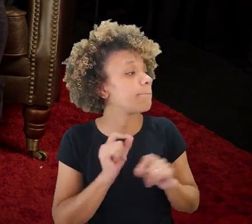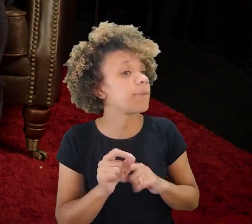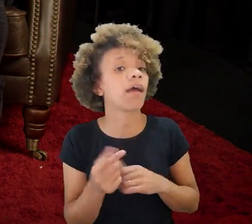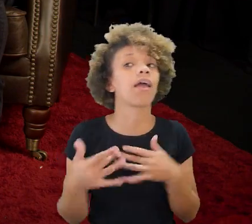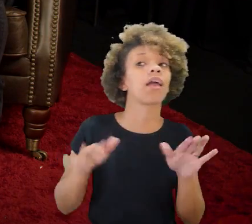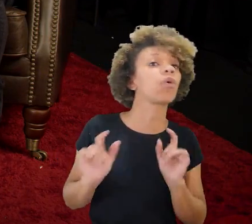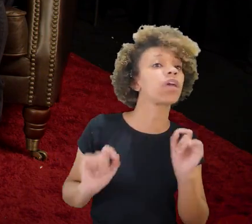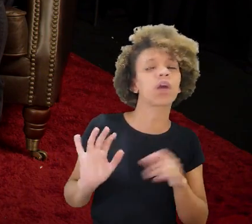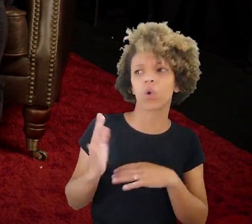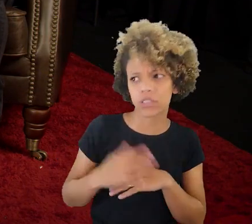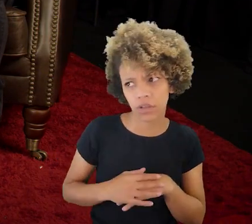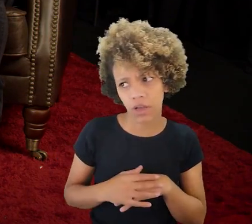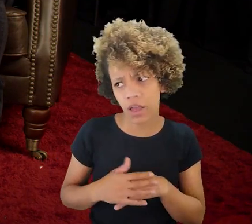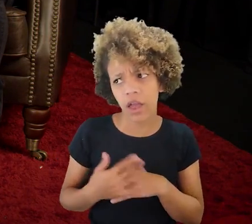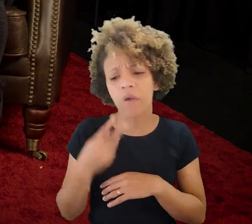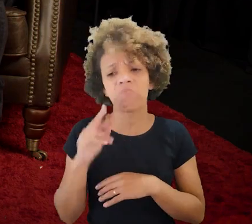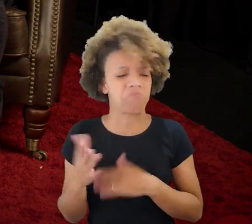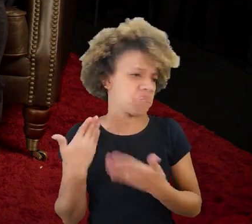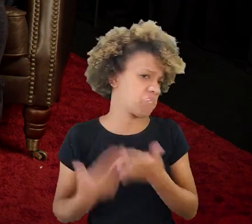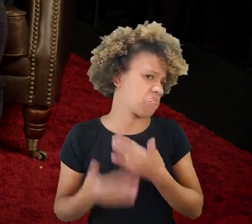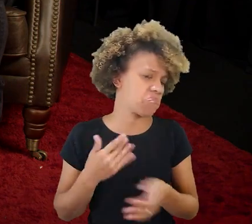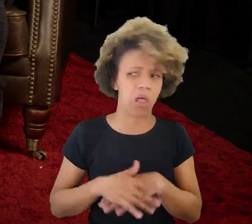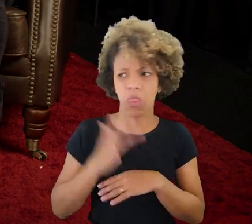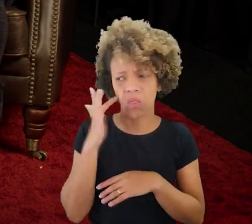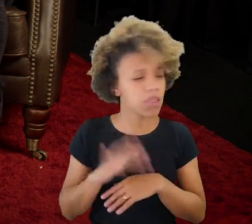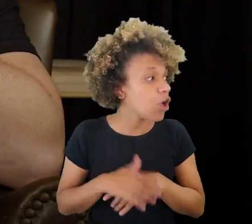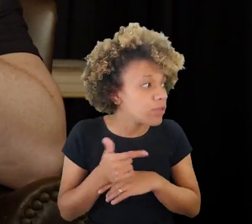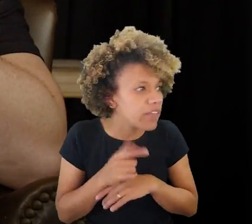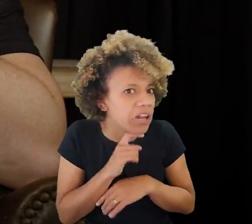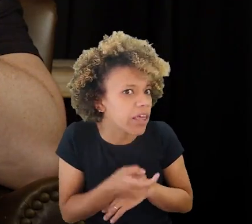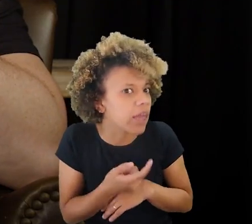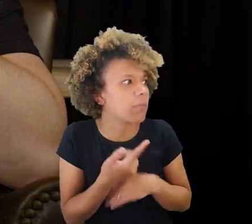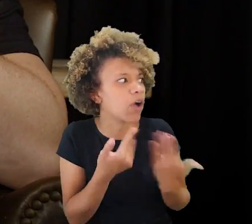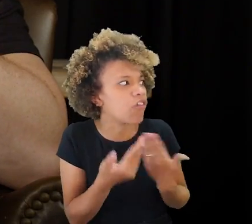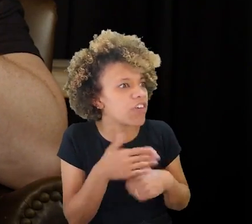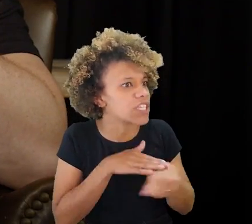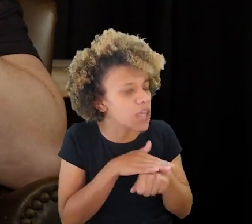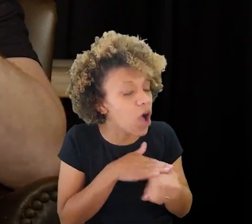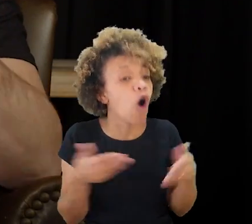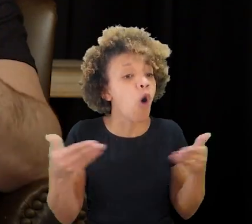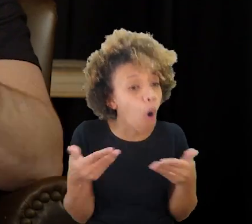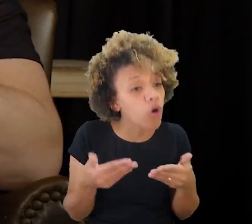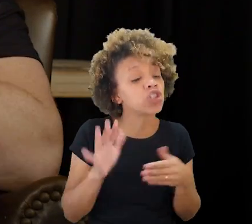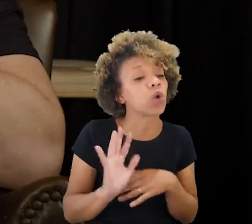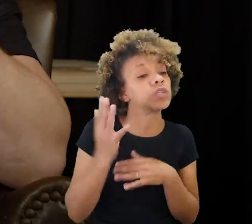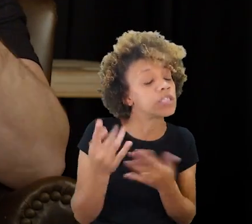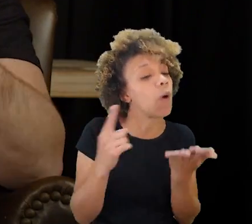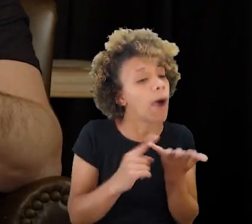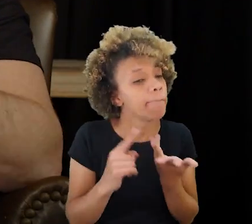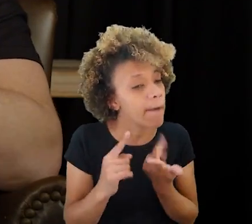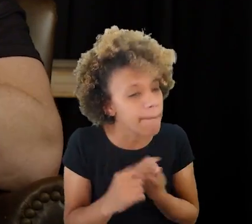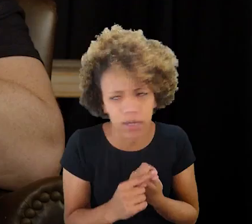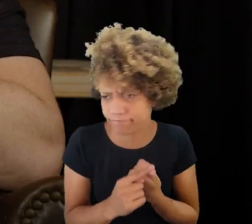para quê para falar galera o que aconteceu ele queria né sei lá não deu nem tempo não teve ninguém no presídio que veio falar com vocês ó hoje Aconteceu uma situação